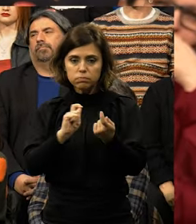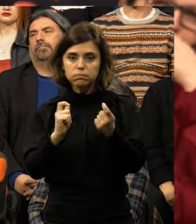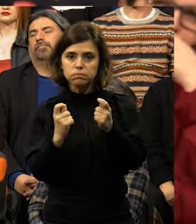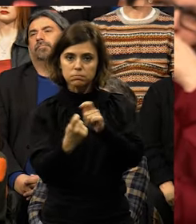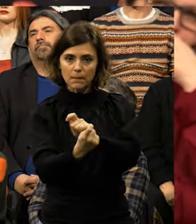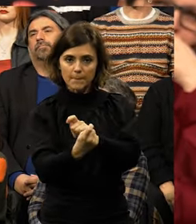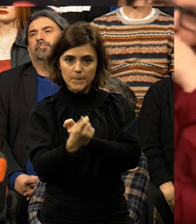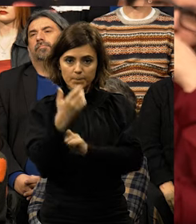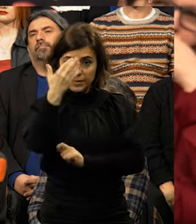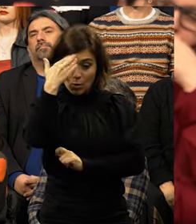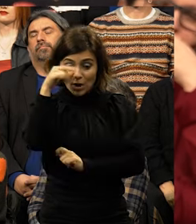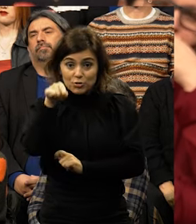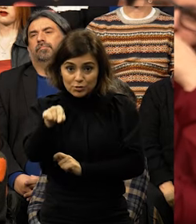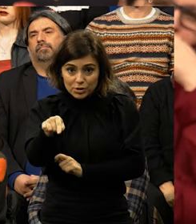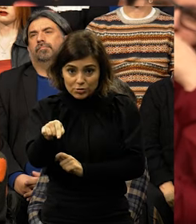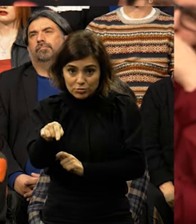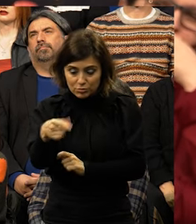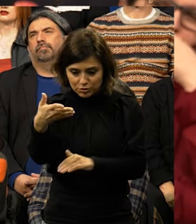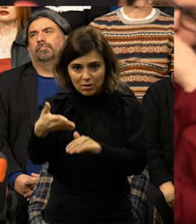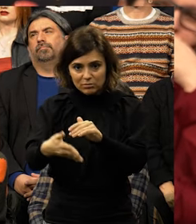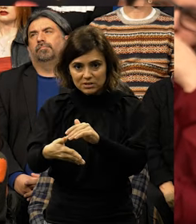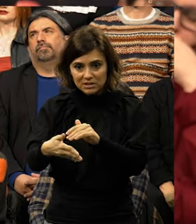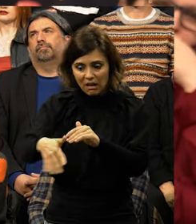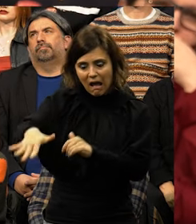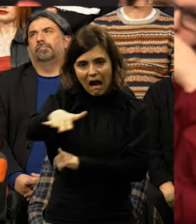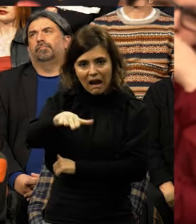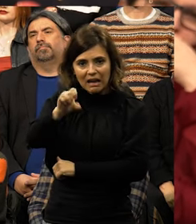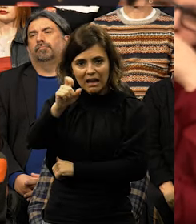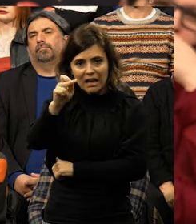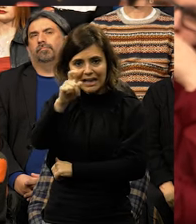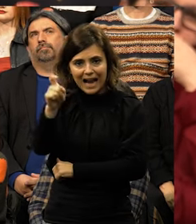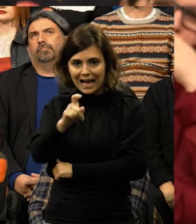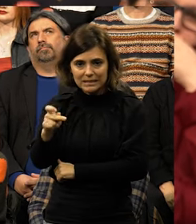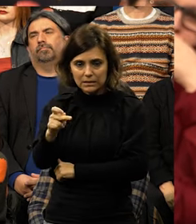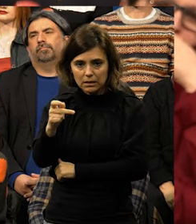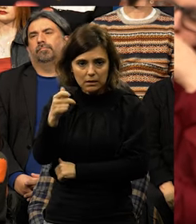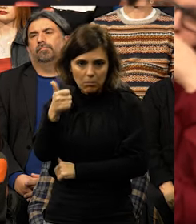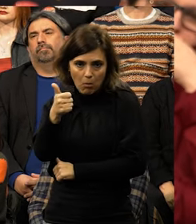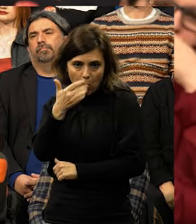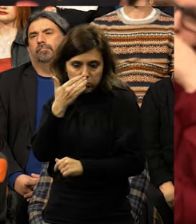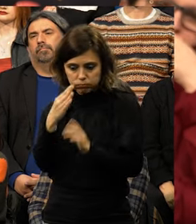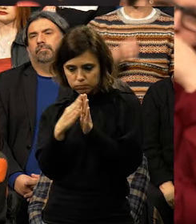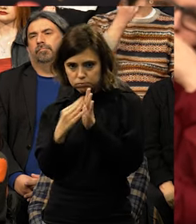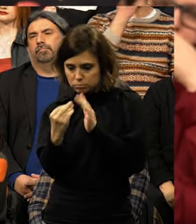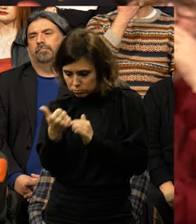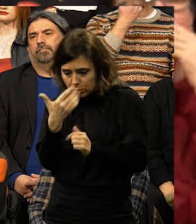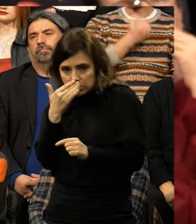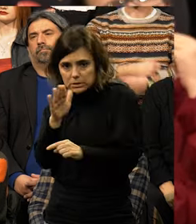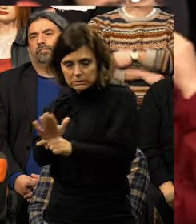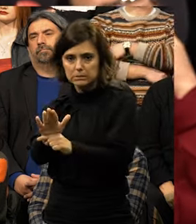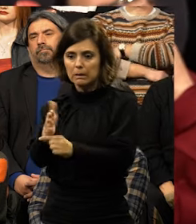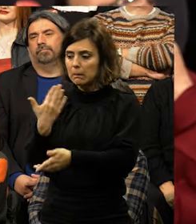que estamos a viver este massacre em Gaza é o melhor exemplo em 1982 Margaret tcher Sim eu estou a falar da